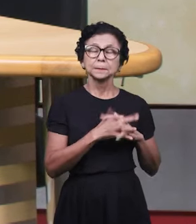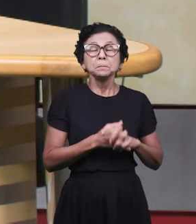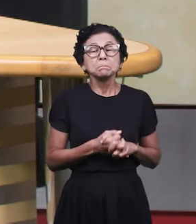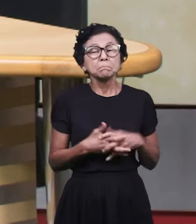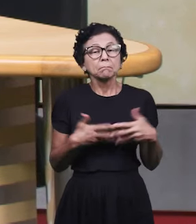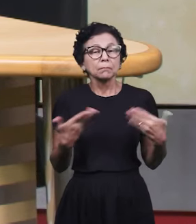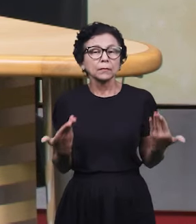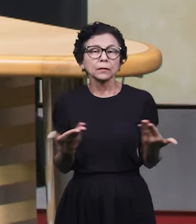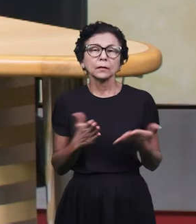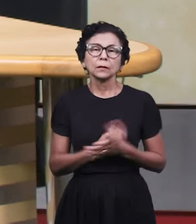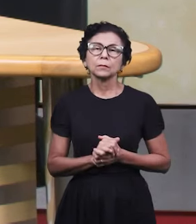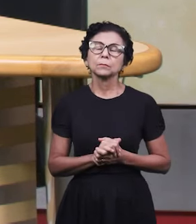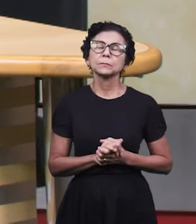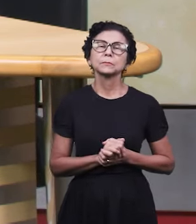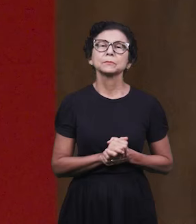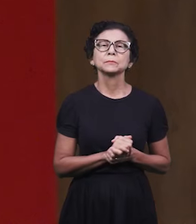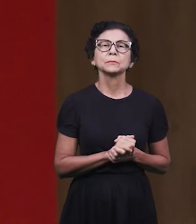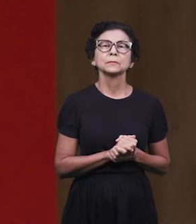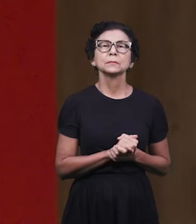Durante a reunião e tal,